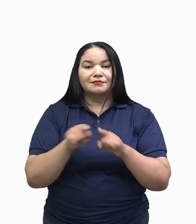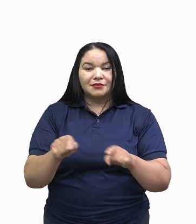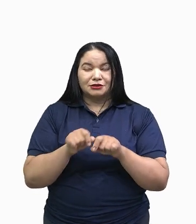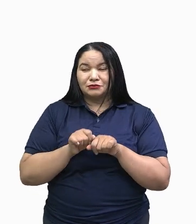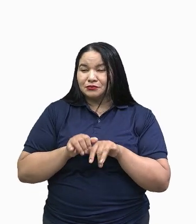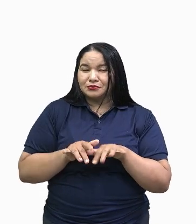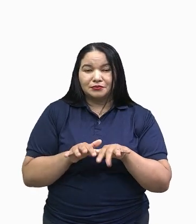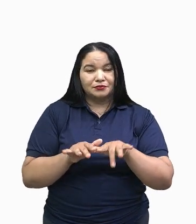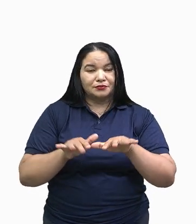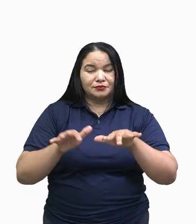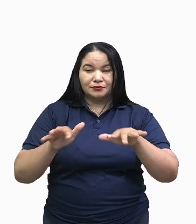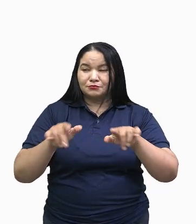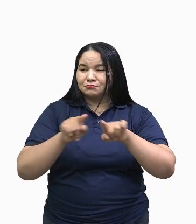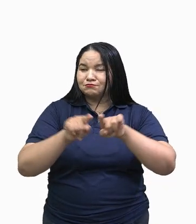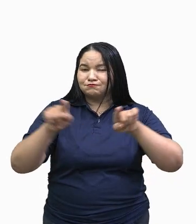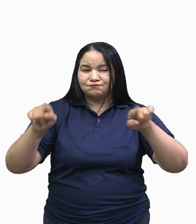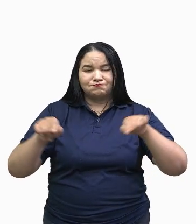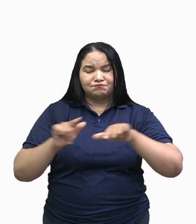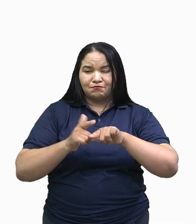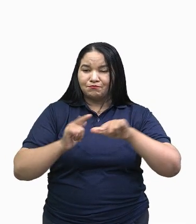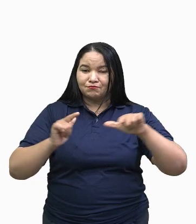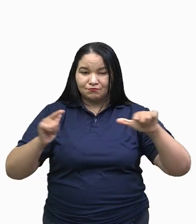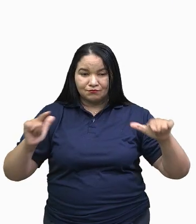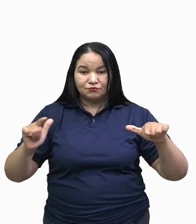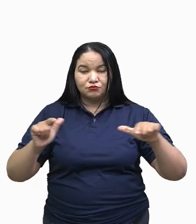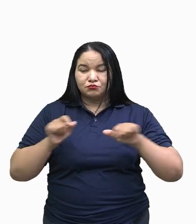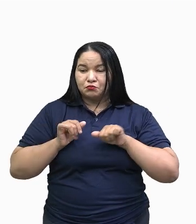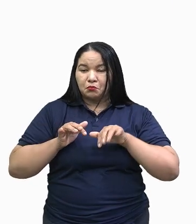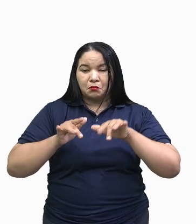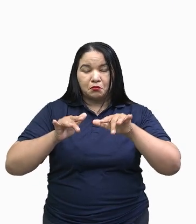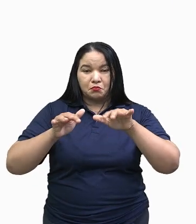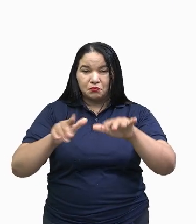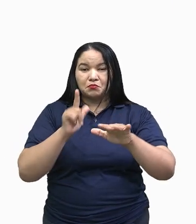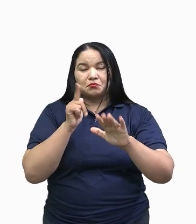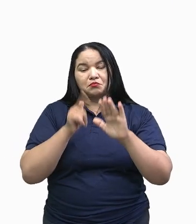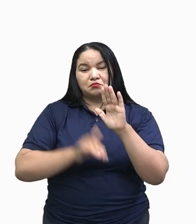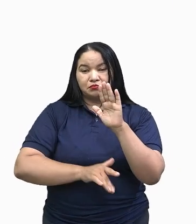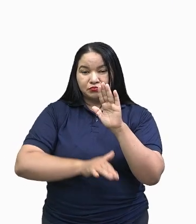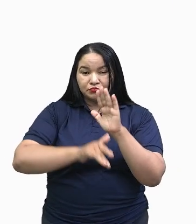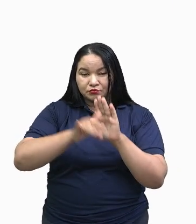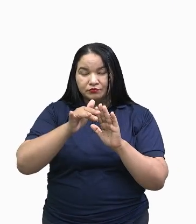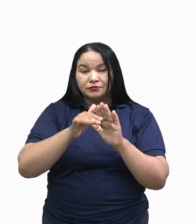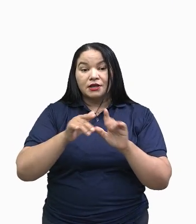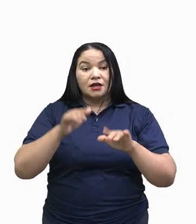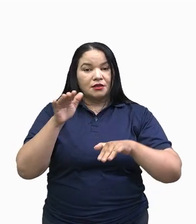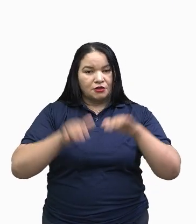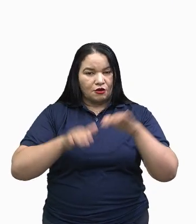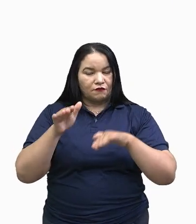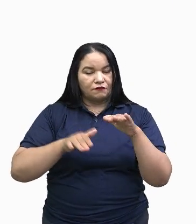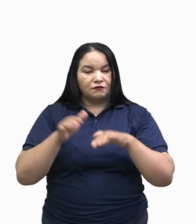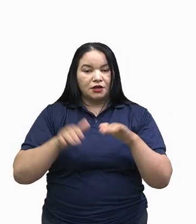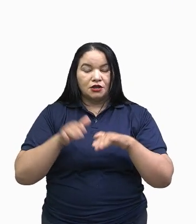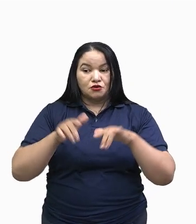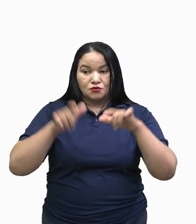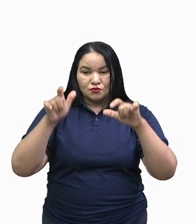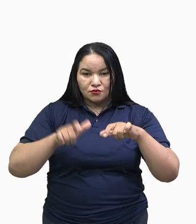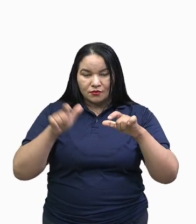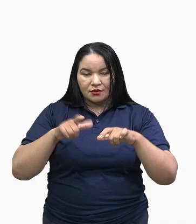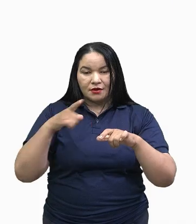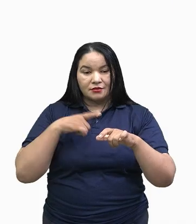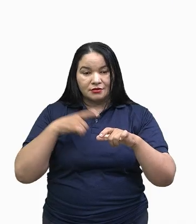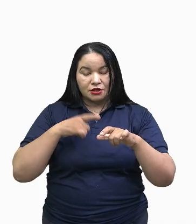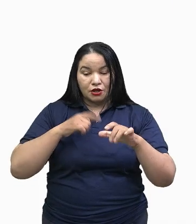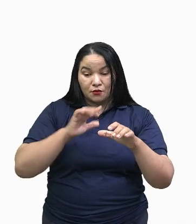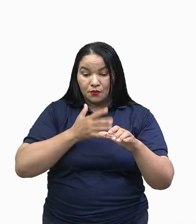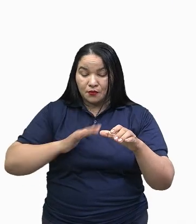alagam vastas áreas, tá? Então, uma região que já, por exemplo, possuía um lago, né,